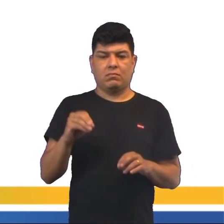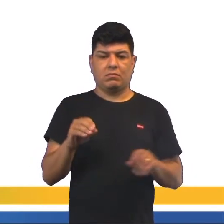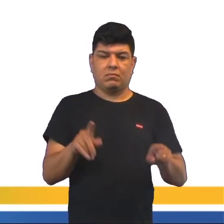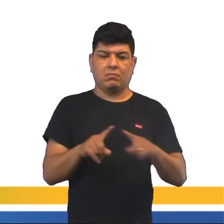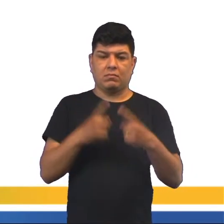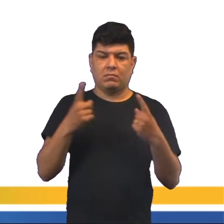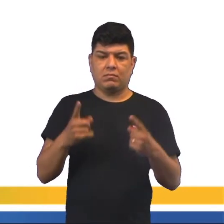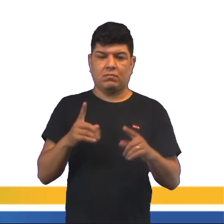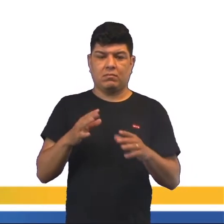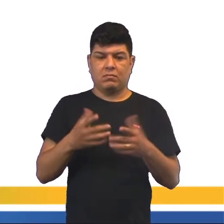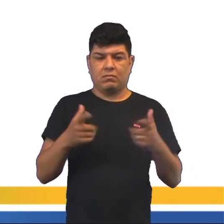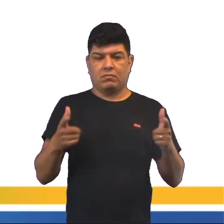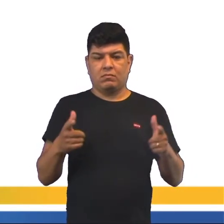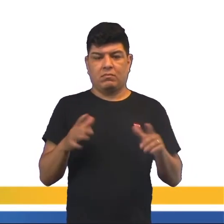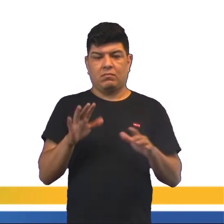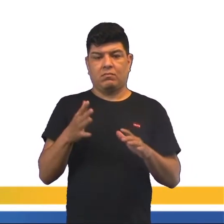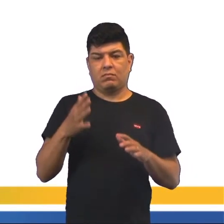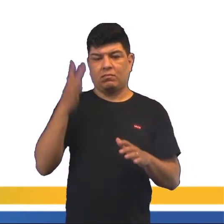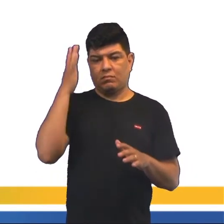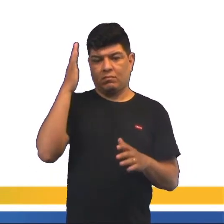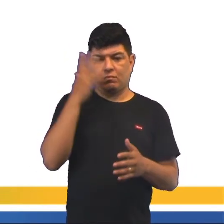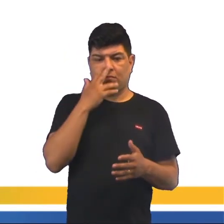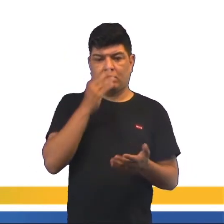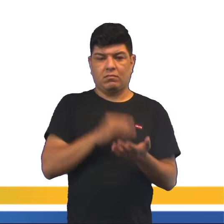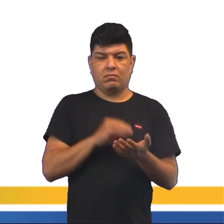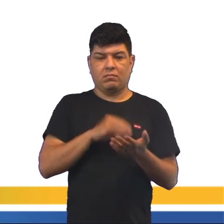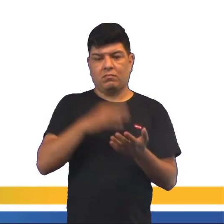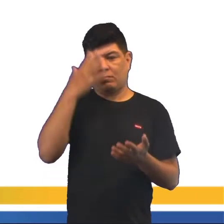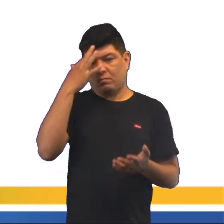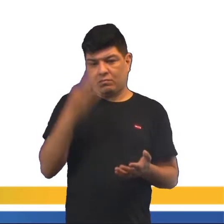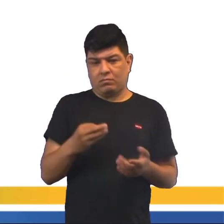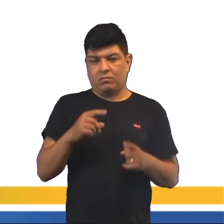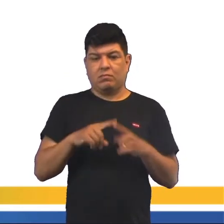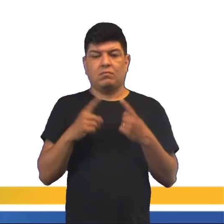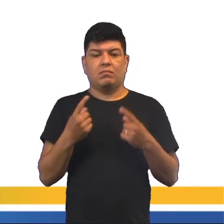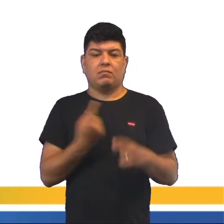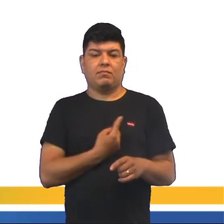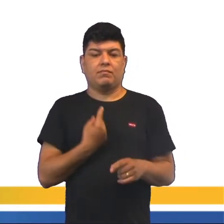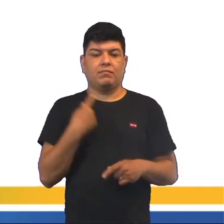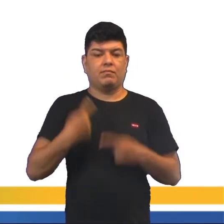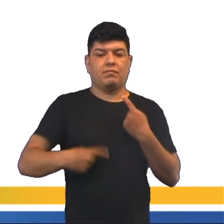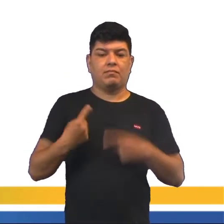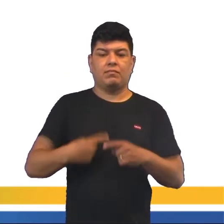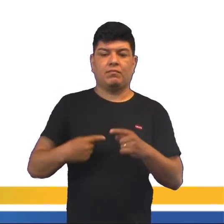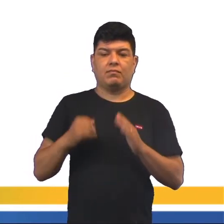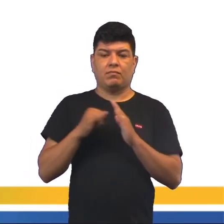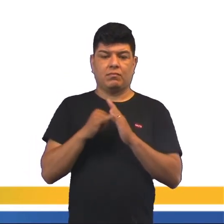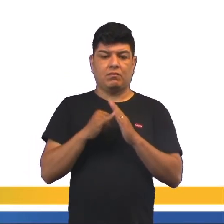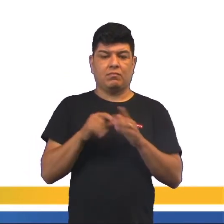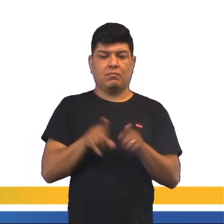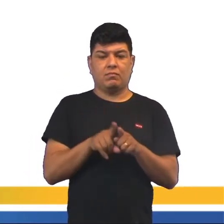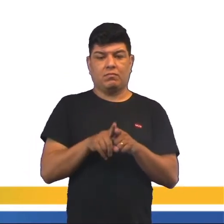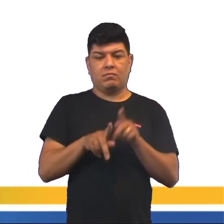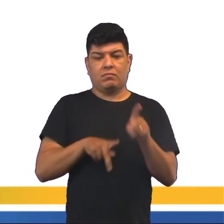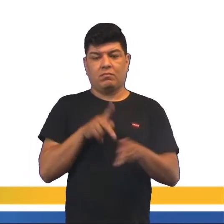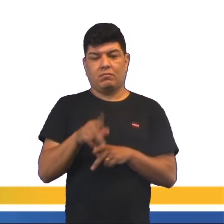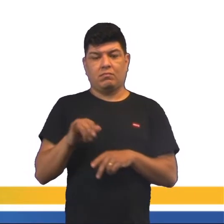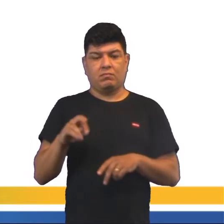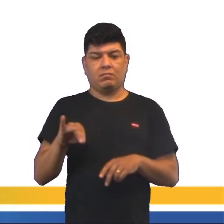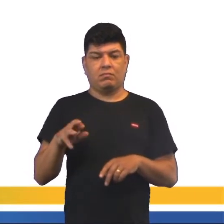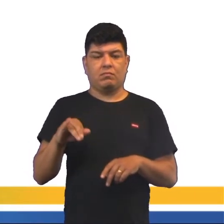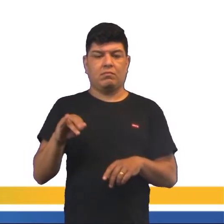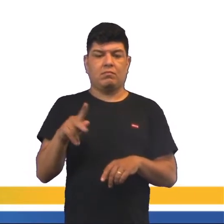Iraque. Nos Estados Unidos e em outros países, né, algumas manifestações se colocam contra a presença norte-americana